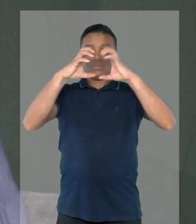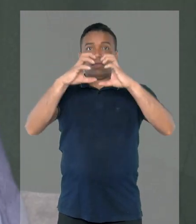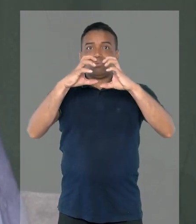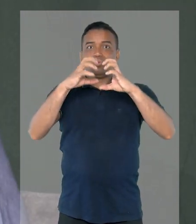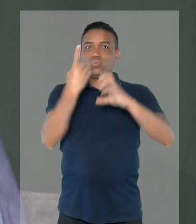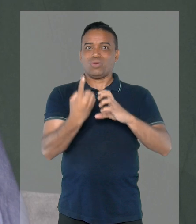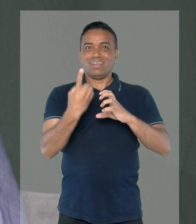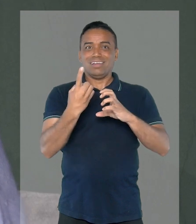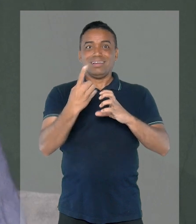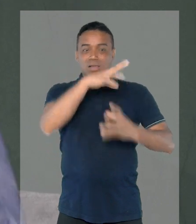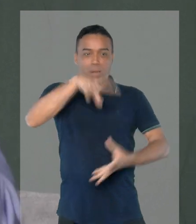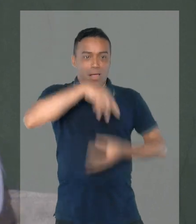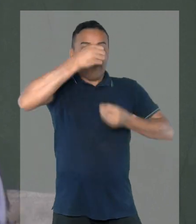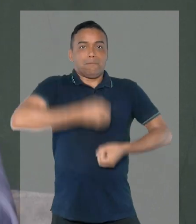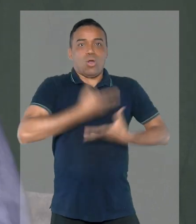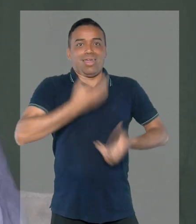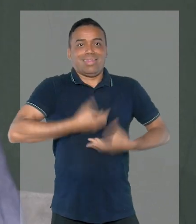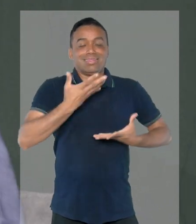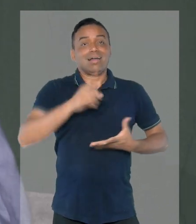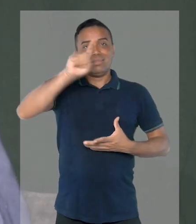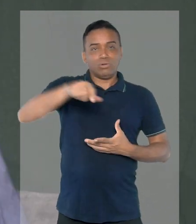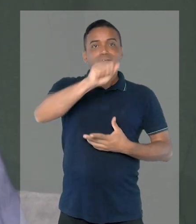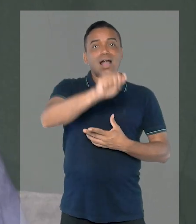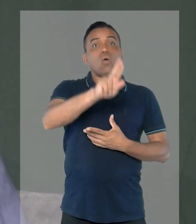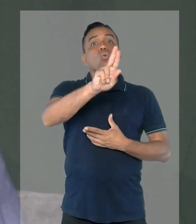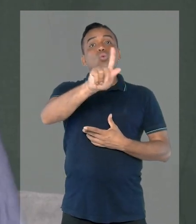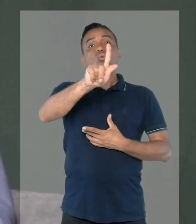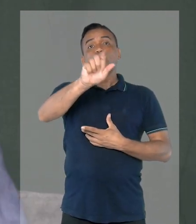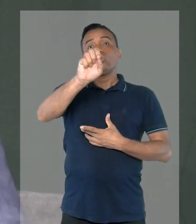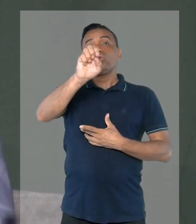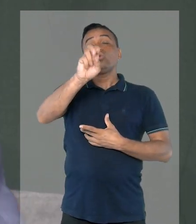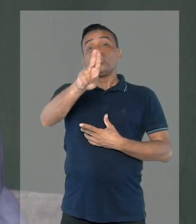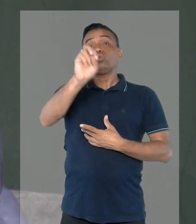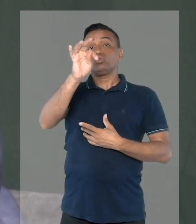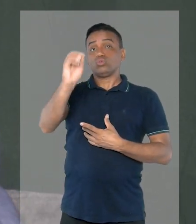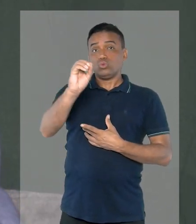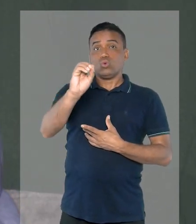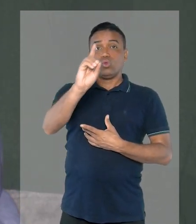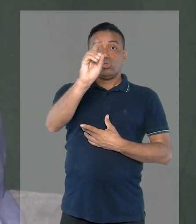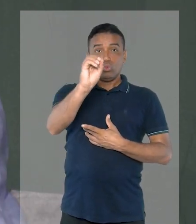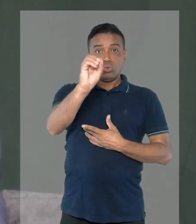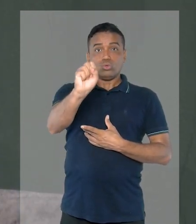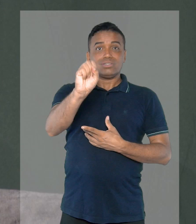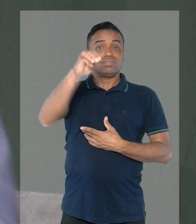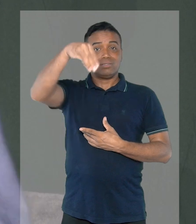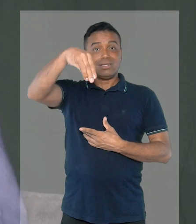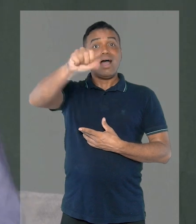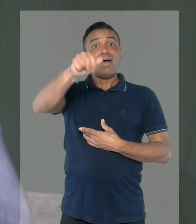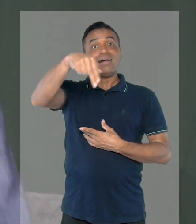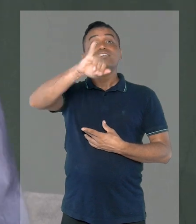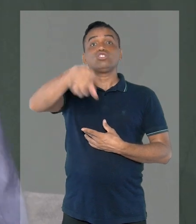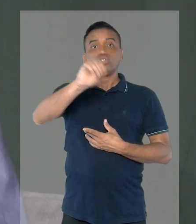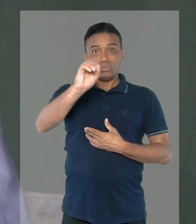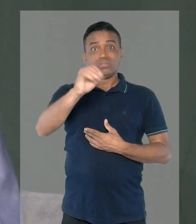poeta. Depois isso continua, o Augusto dos Anjos continua com isso. O Augusto dos Anjos é maravilhoso isso, né? Essa coisa do Leminski ser pop,